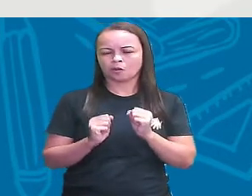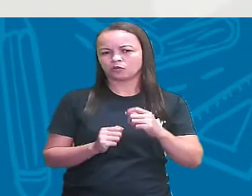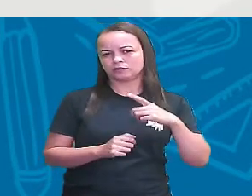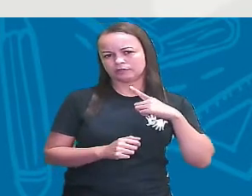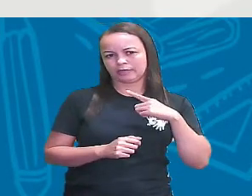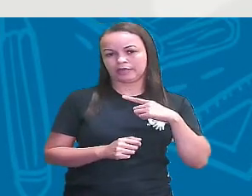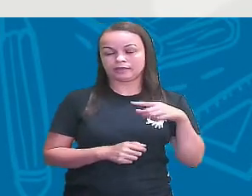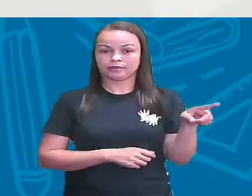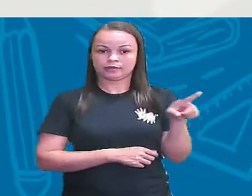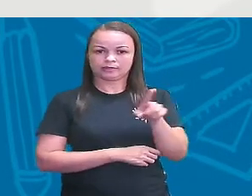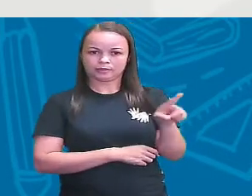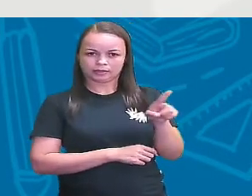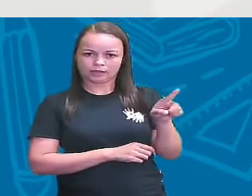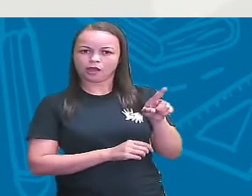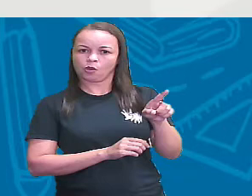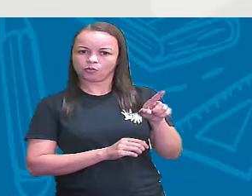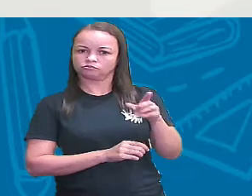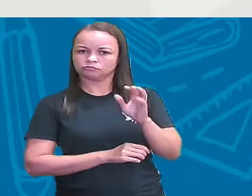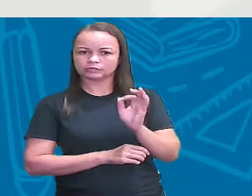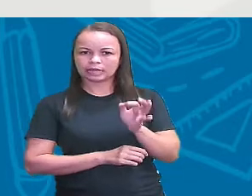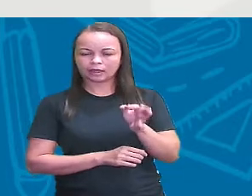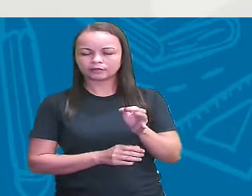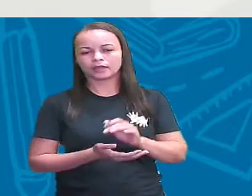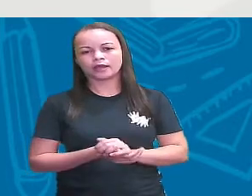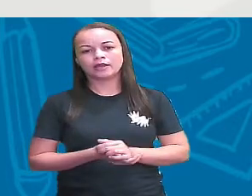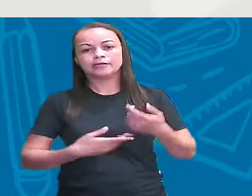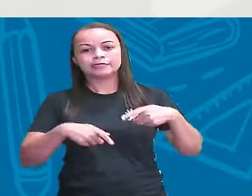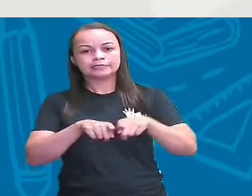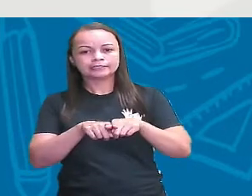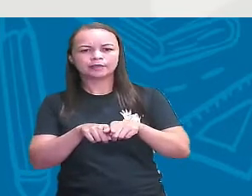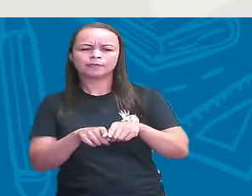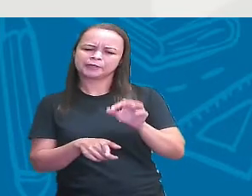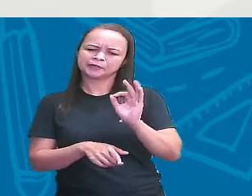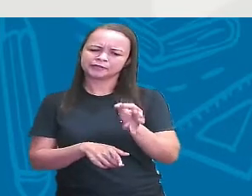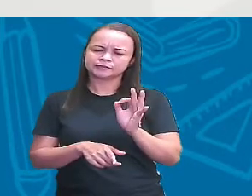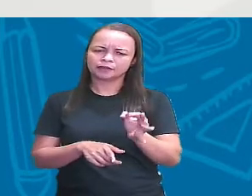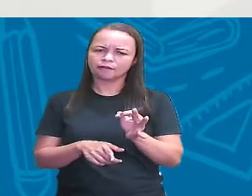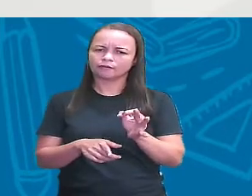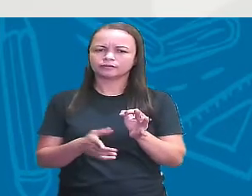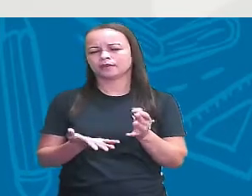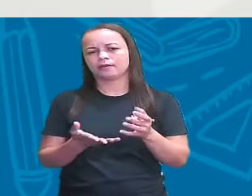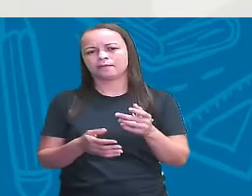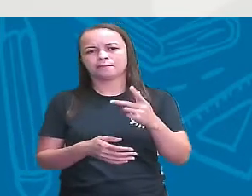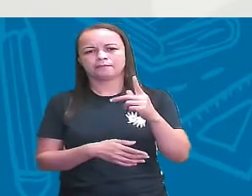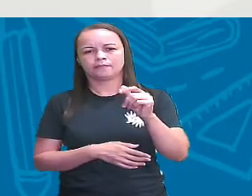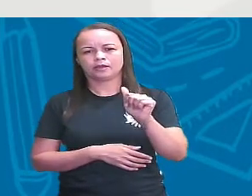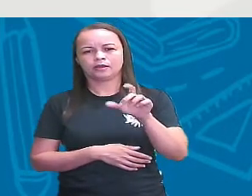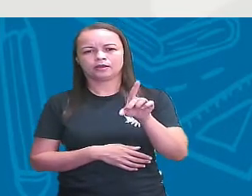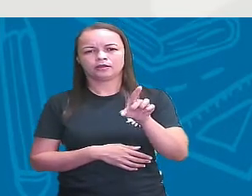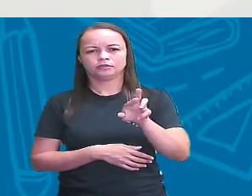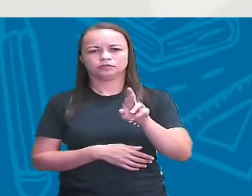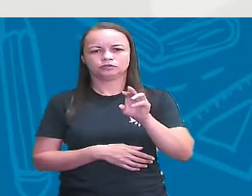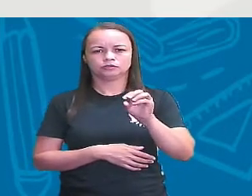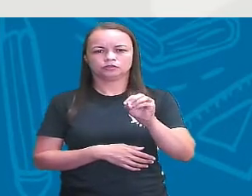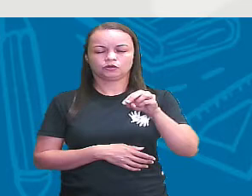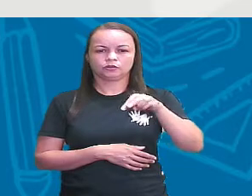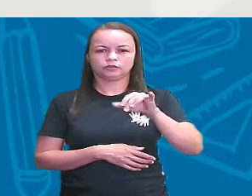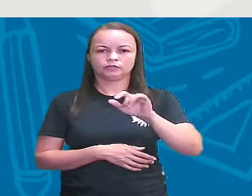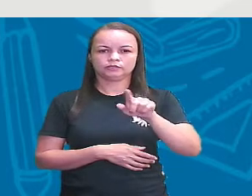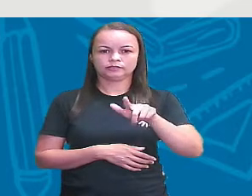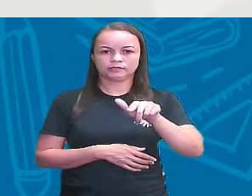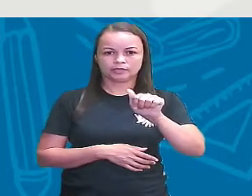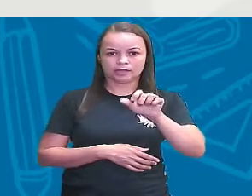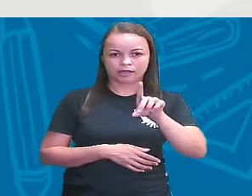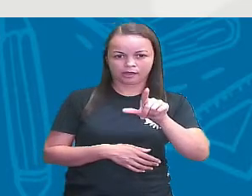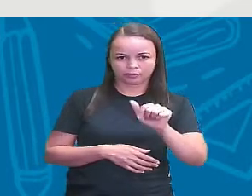não padronizadas, né? E as padronizadas. Mas hoje a gente não